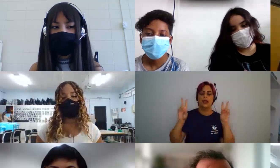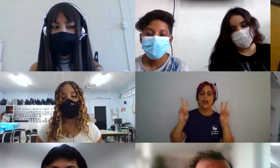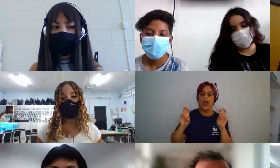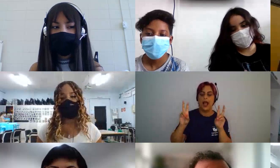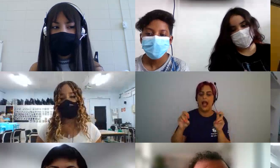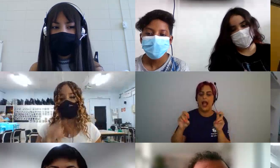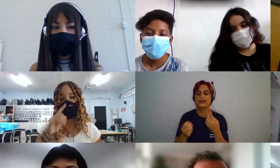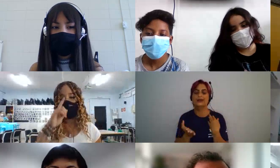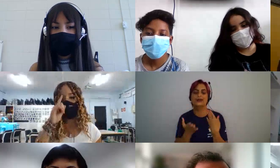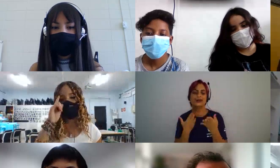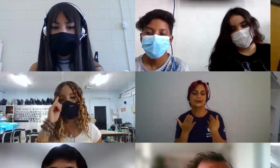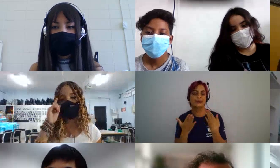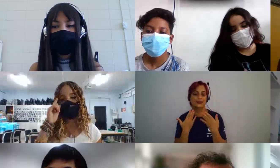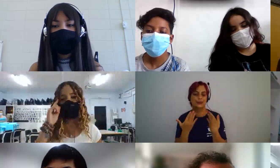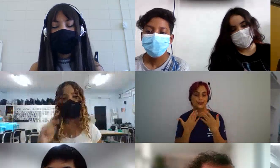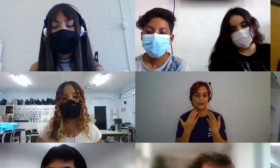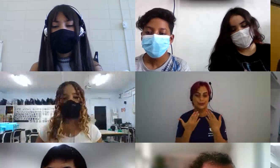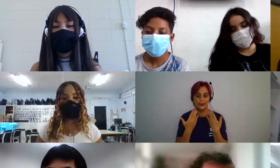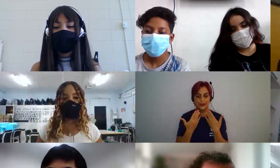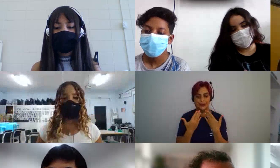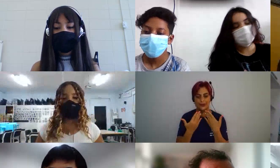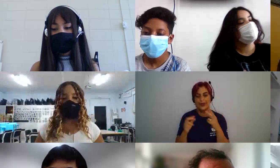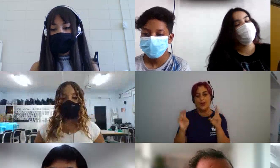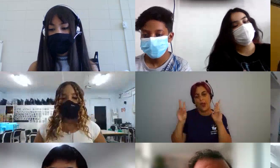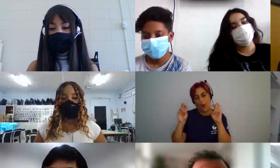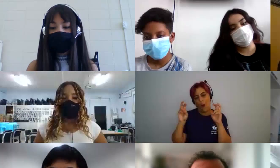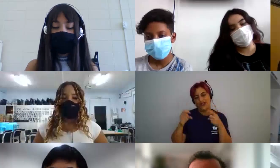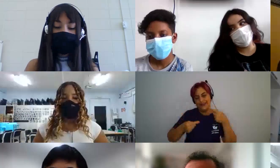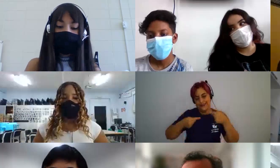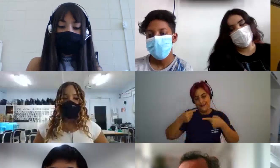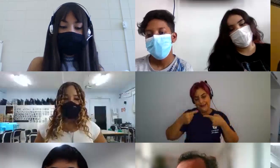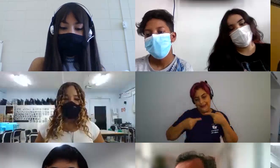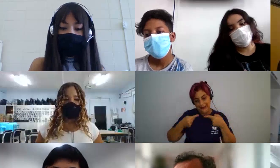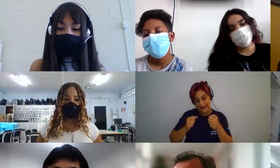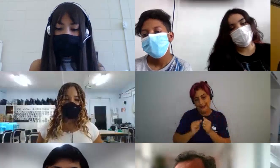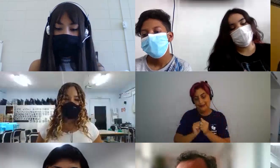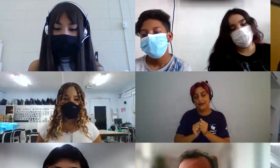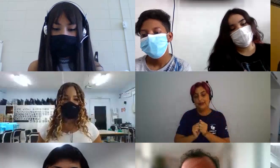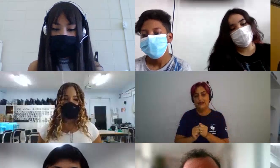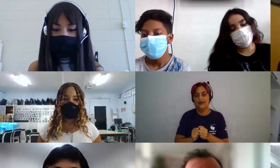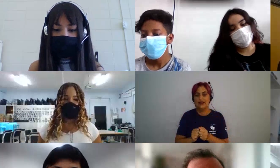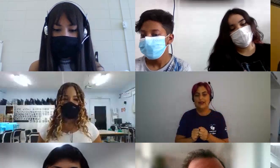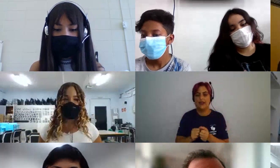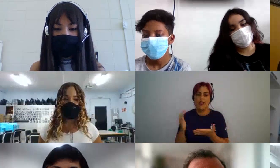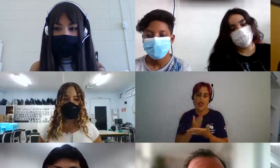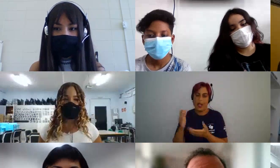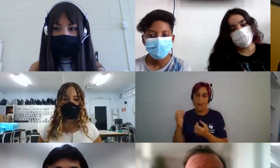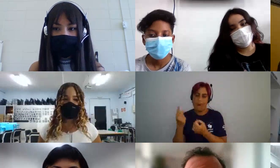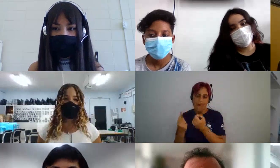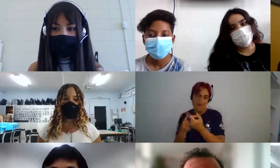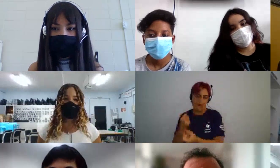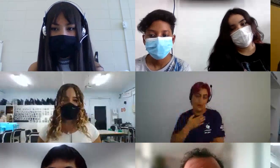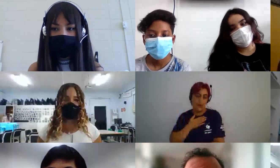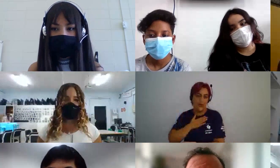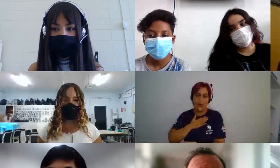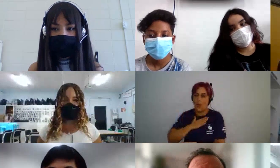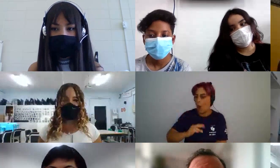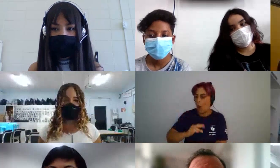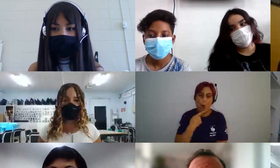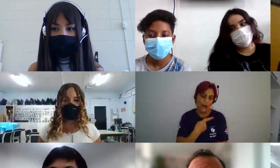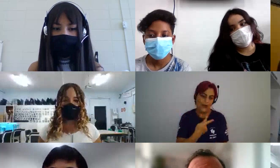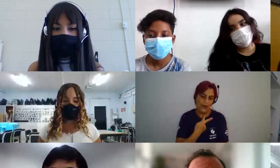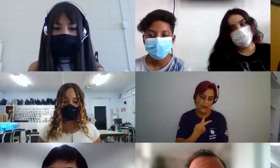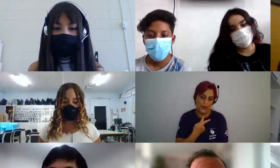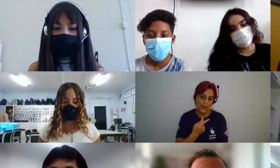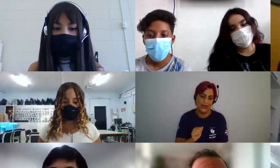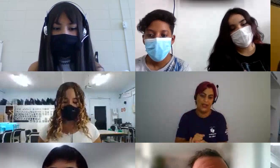seja um assunto meio pedra no sapato, sabe? Tem muita gente que não gosta de falar, tem muita gente que finge que não existe, tem muita